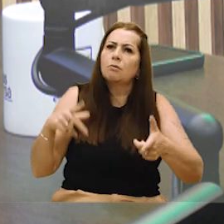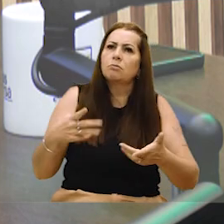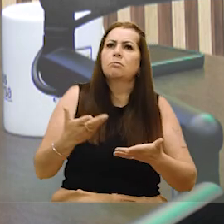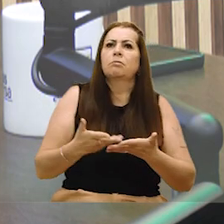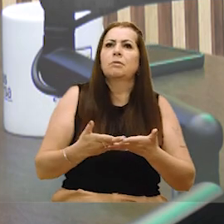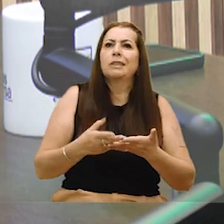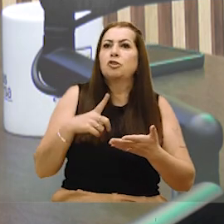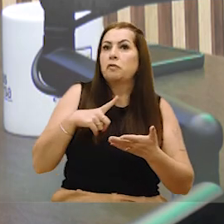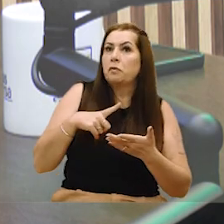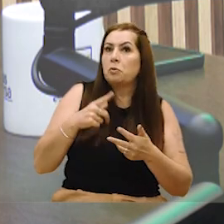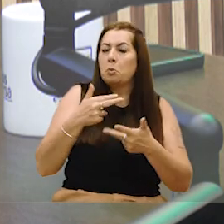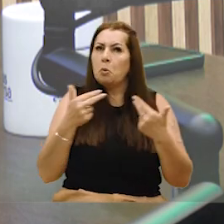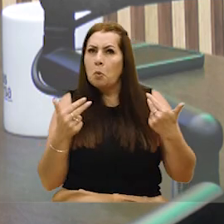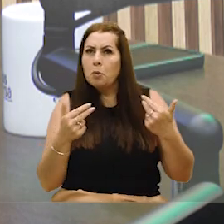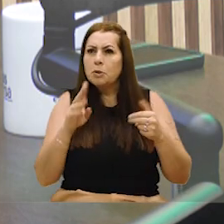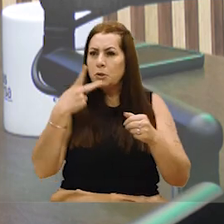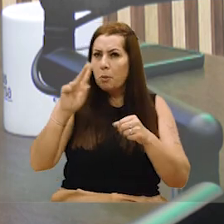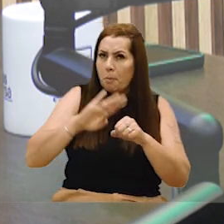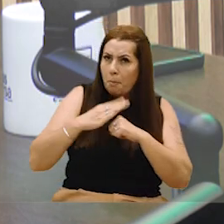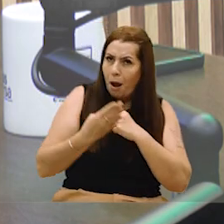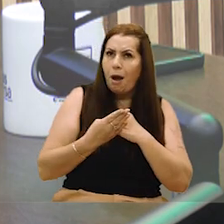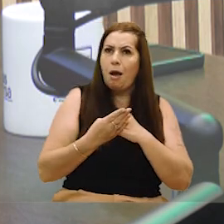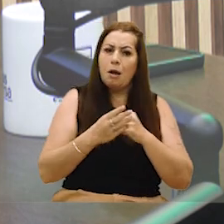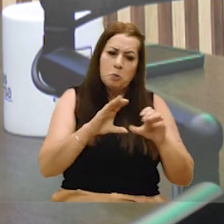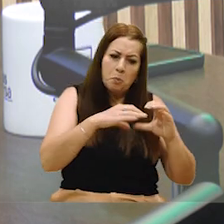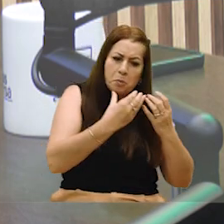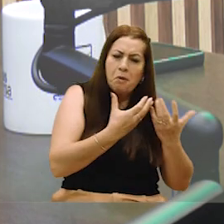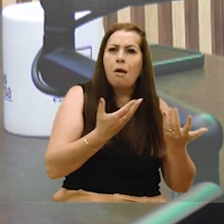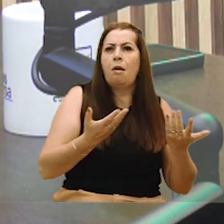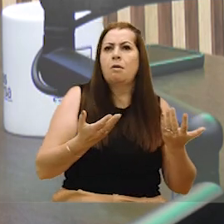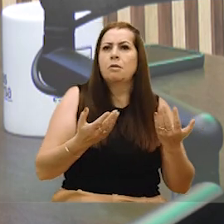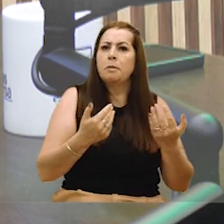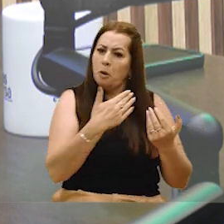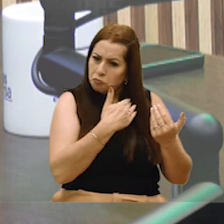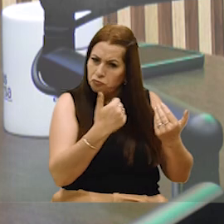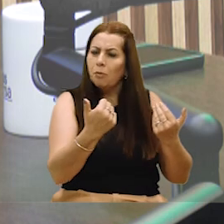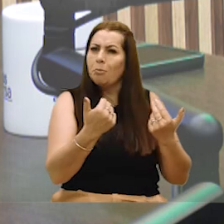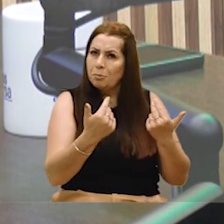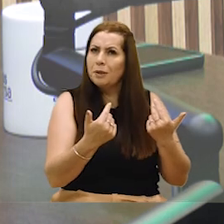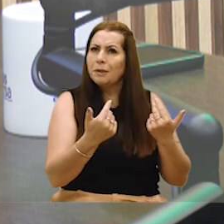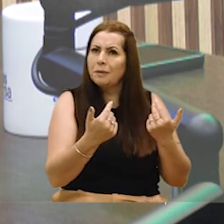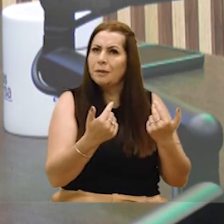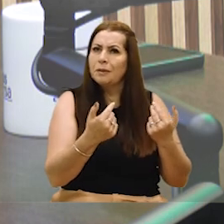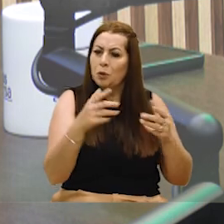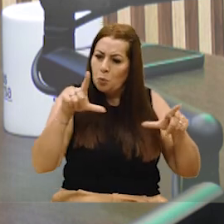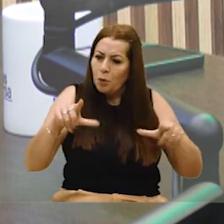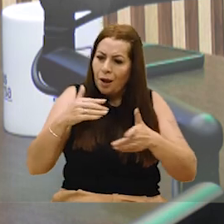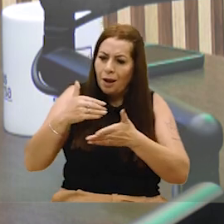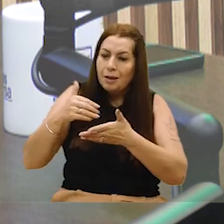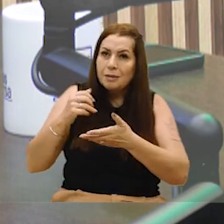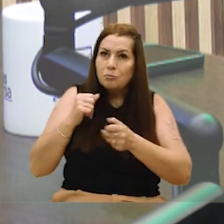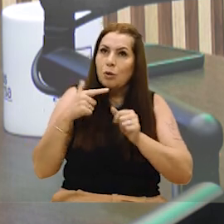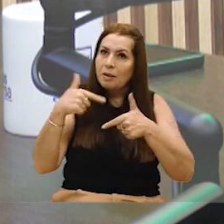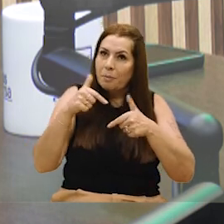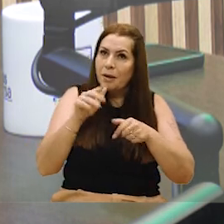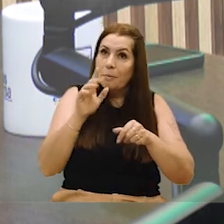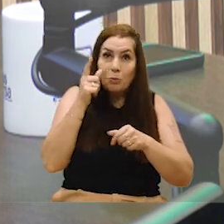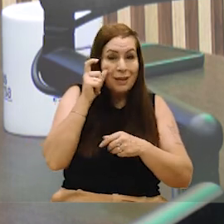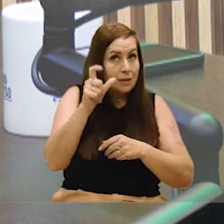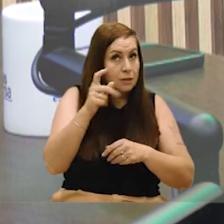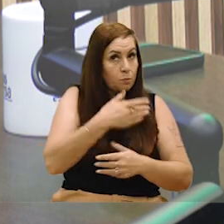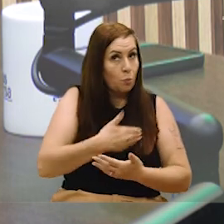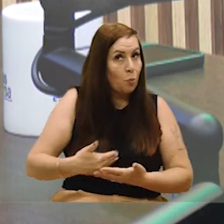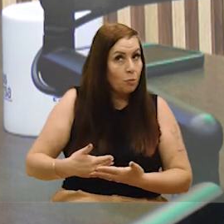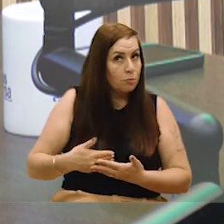gabinete, né? Se tiver alguma questão no seu bairro, na sua comunidade, pode nos acionar, que o nosso gabinete está para trabalhar